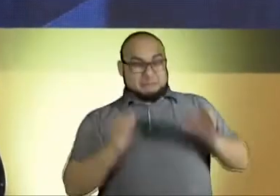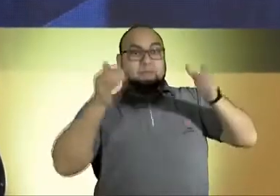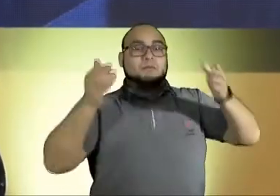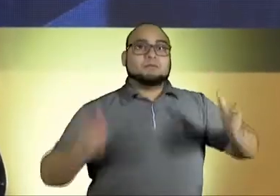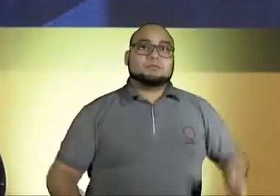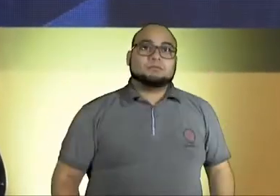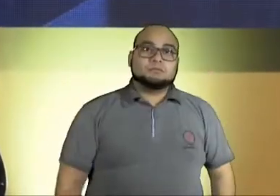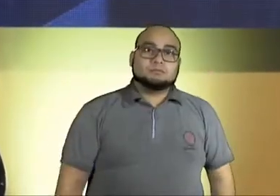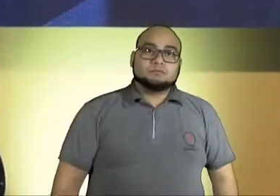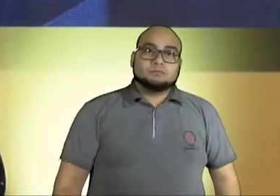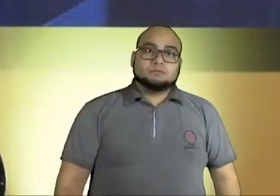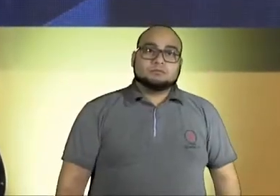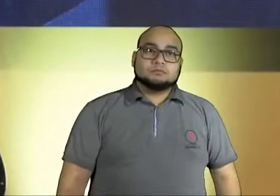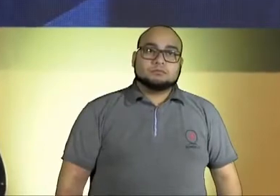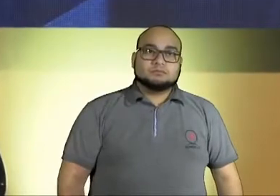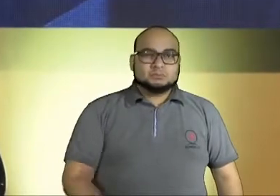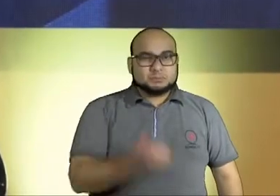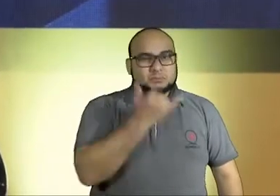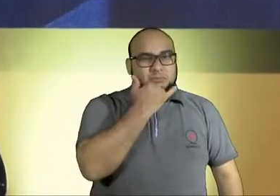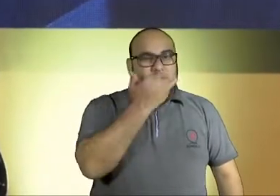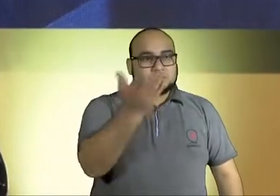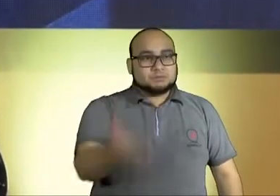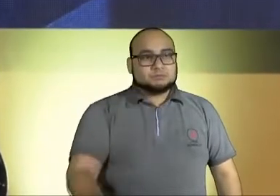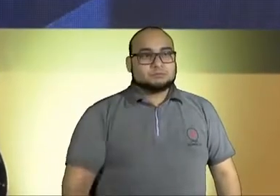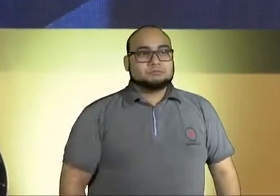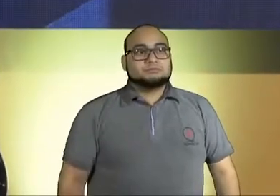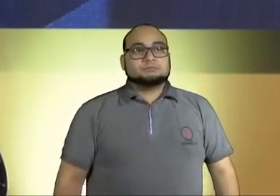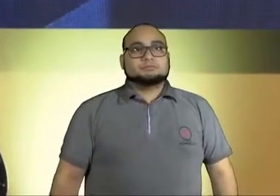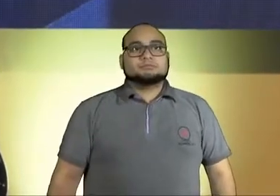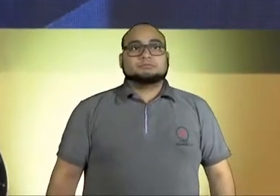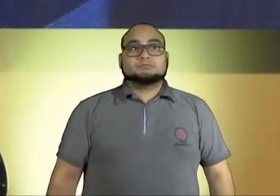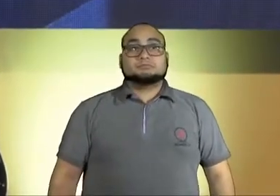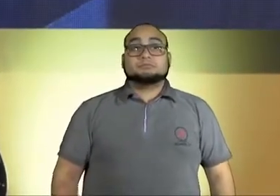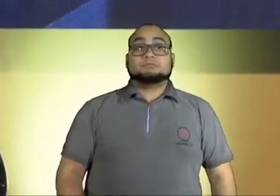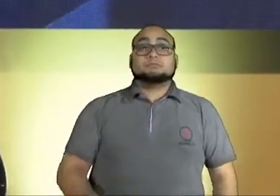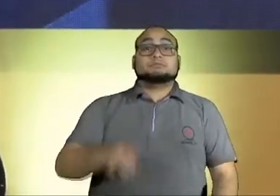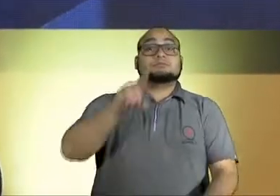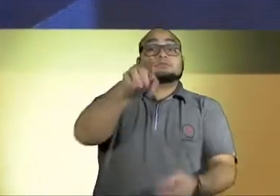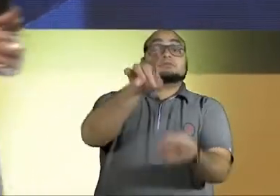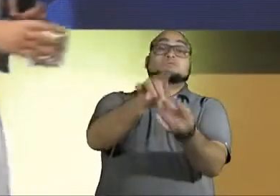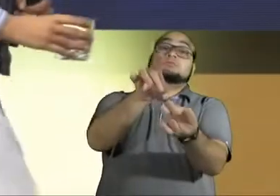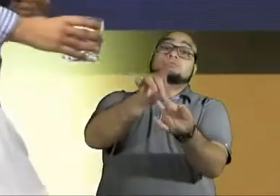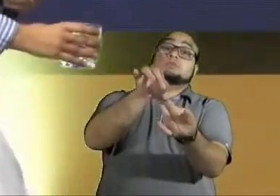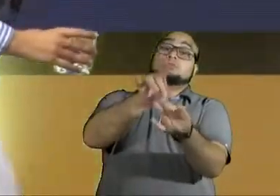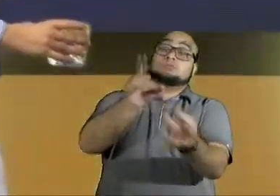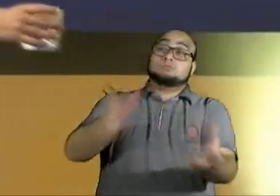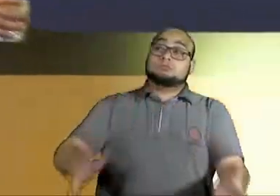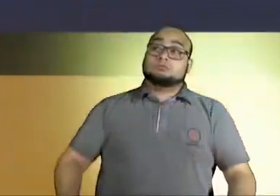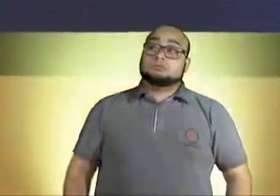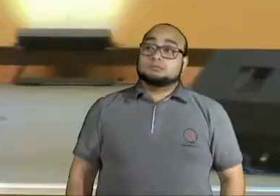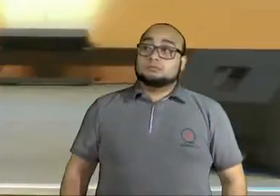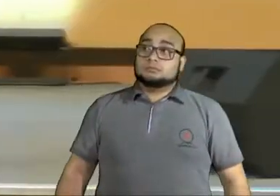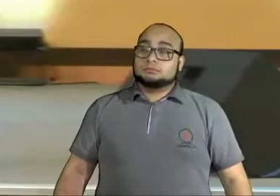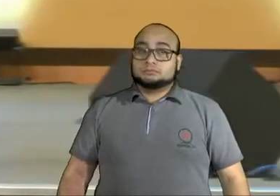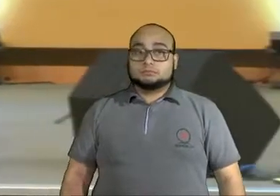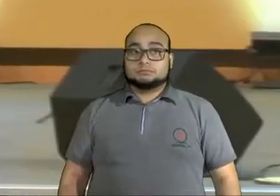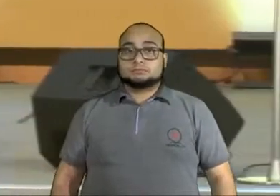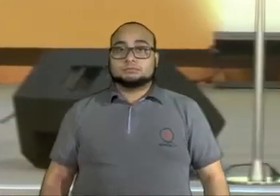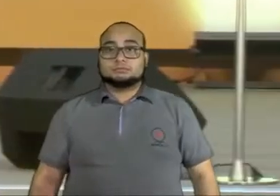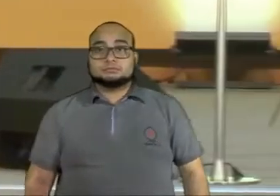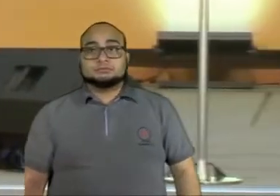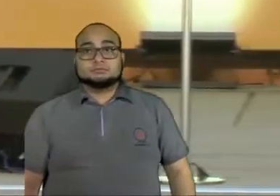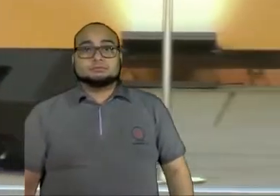Leva a mão, não vou falar rasgado. Você está espiritualizando o que Deus já mandou você